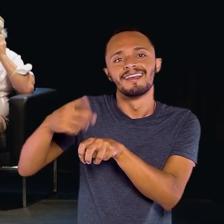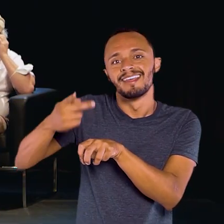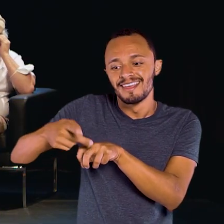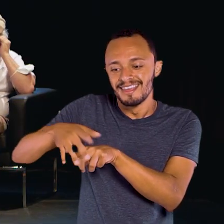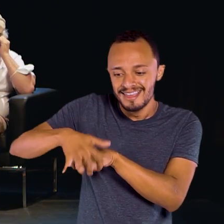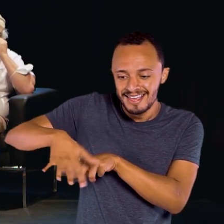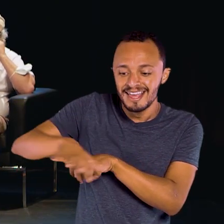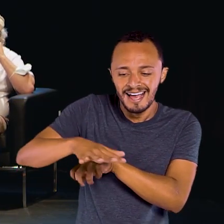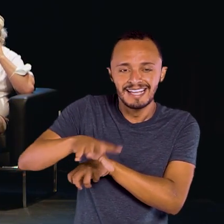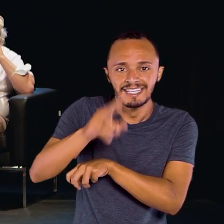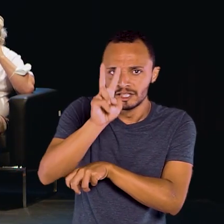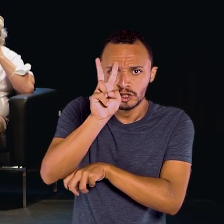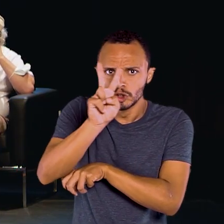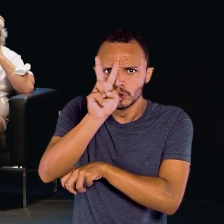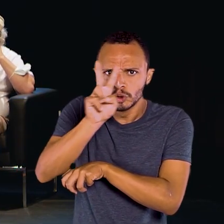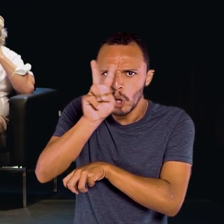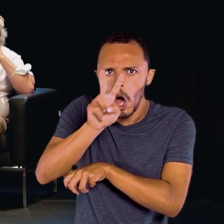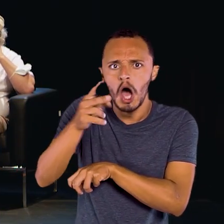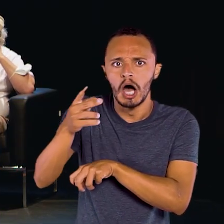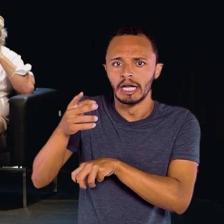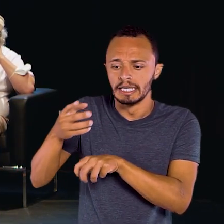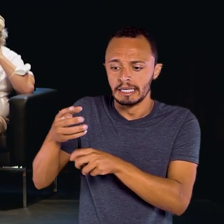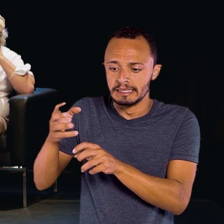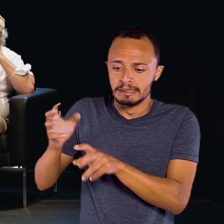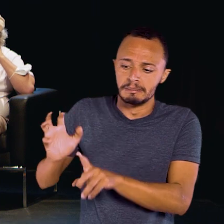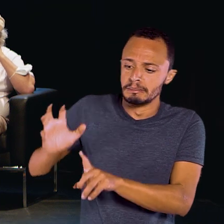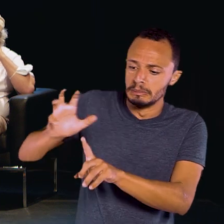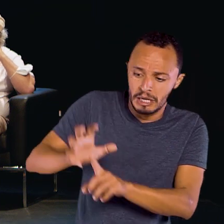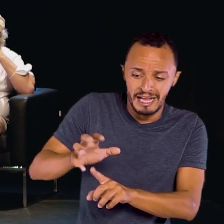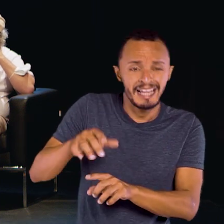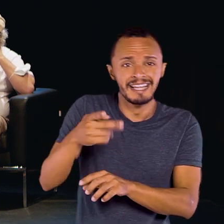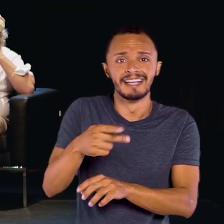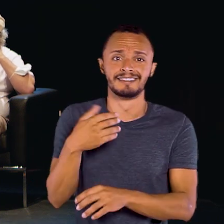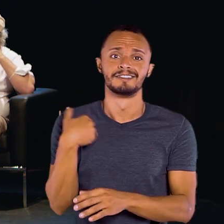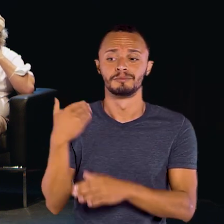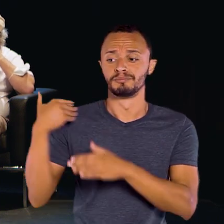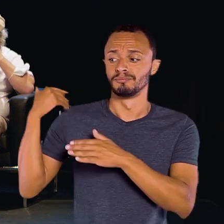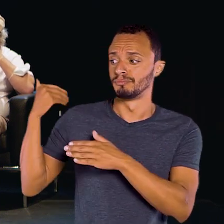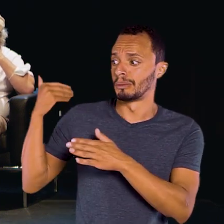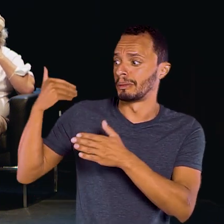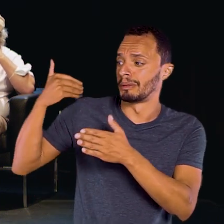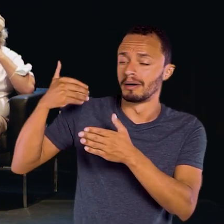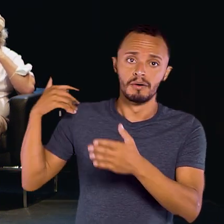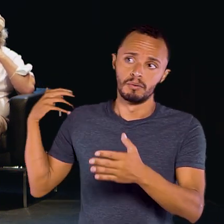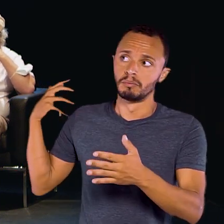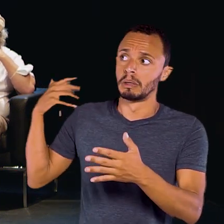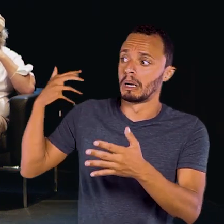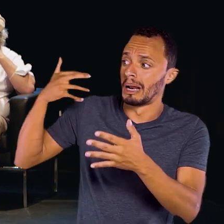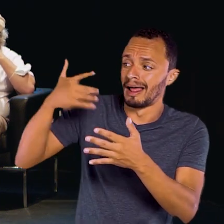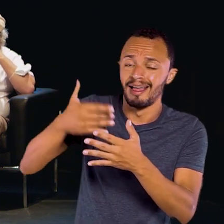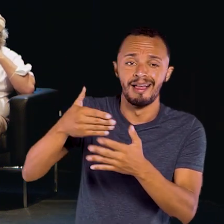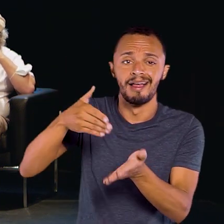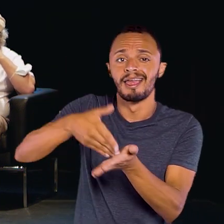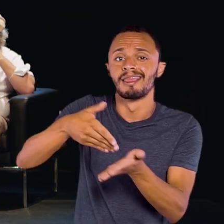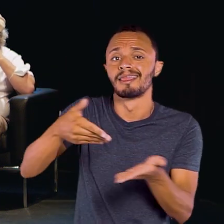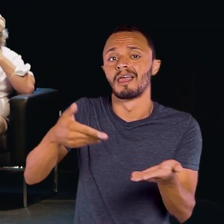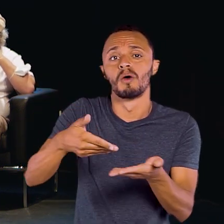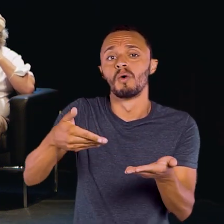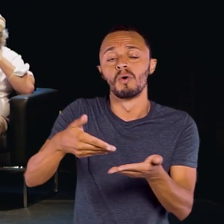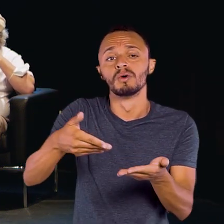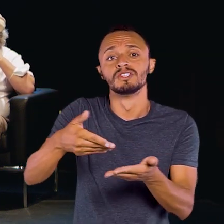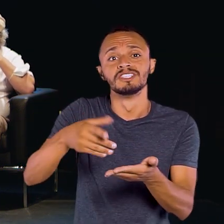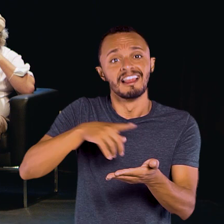alimenta, né? A gente alimenta das formas mais perversas até hoje. Então, o crime, na verdade, é isso. E eu